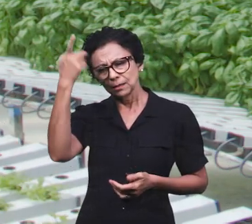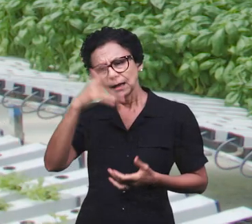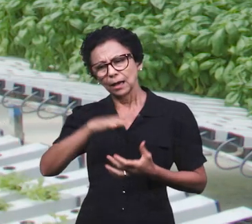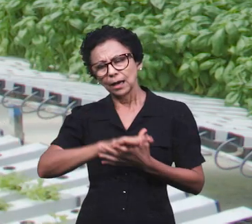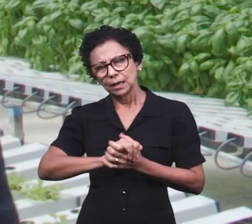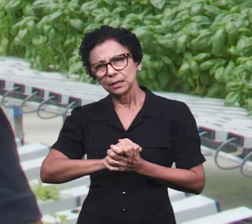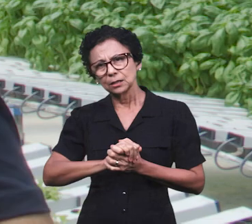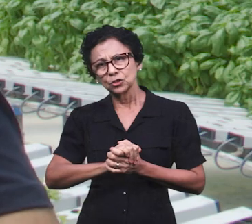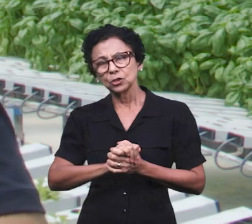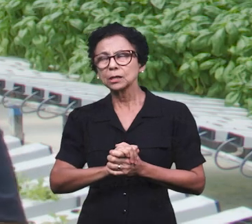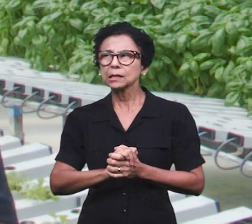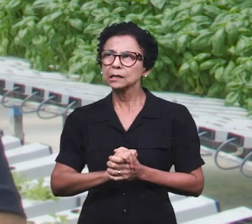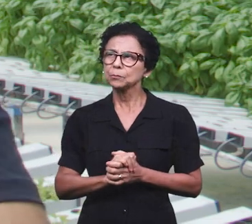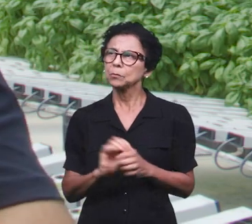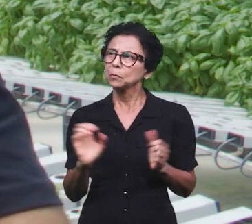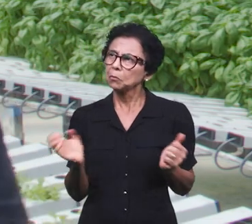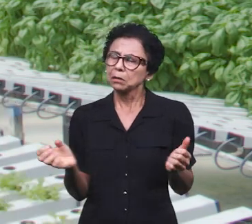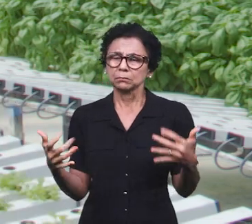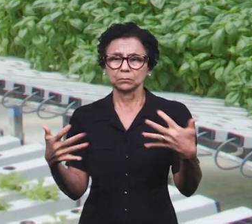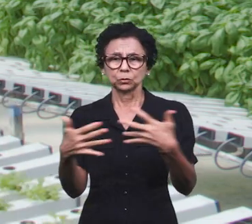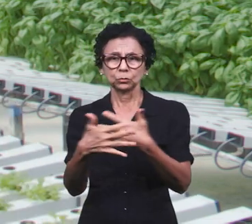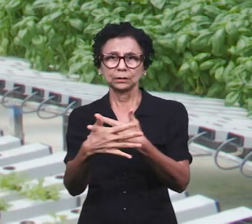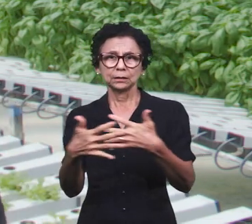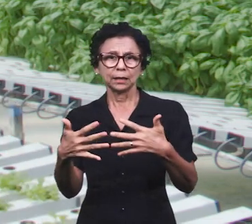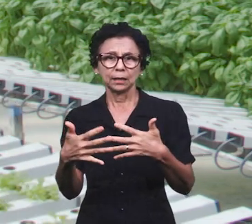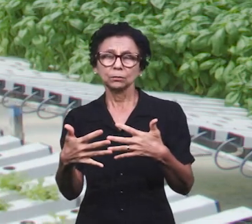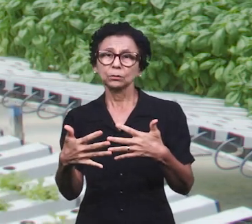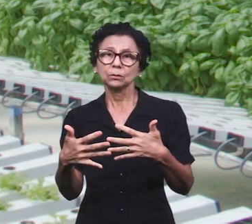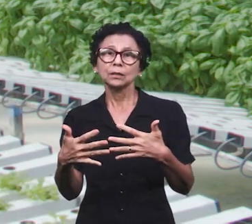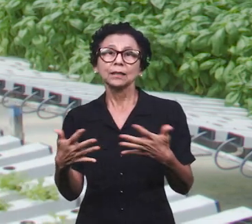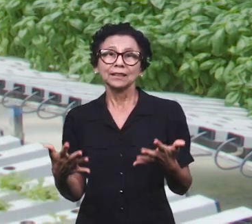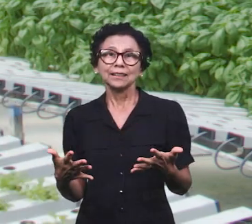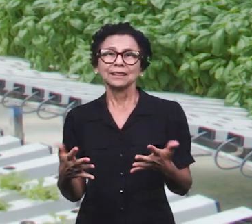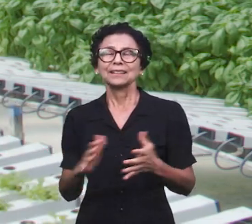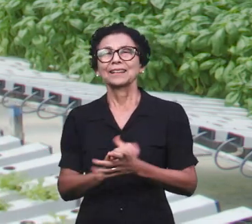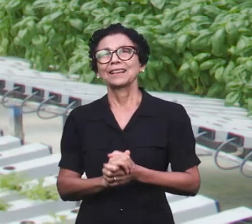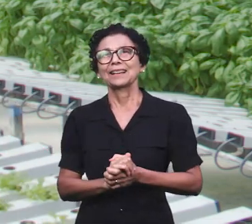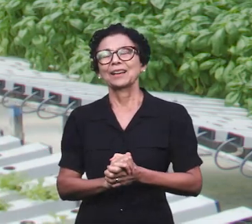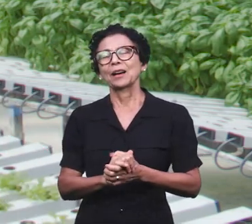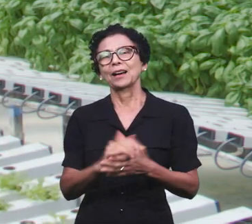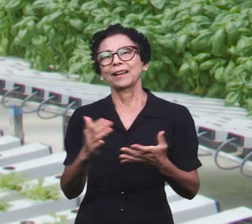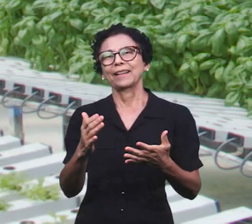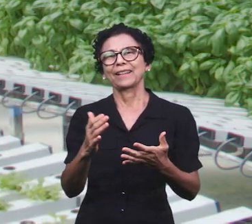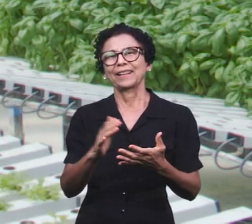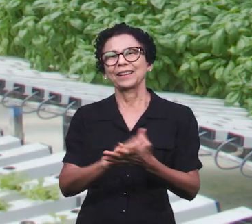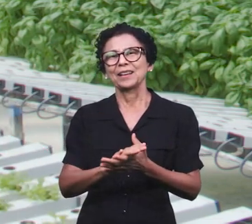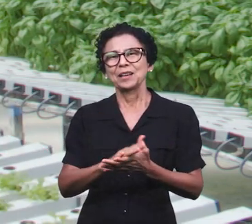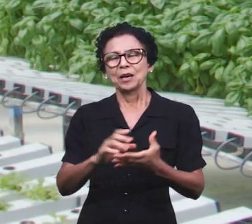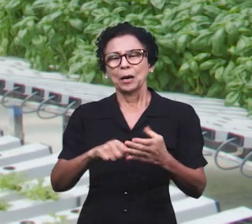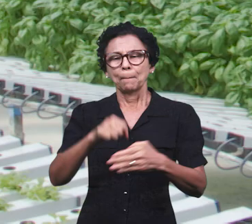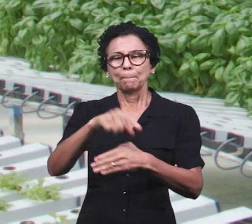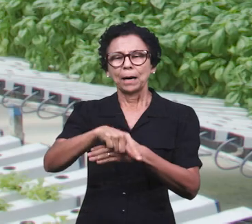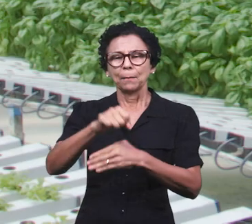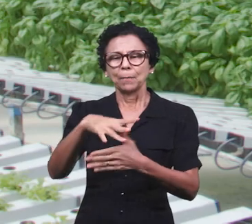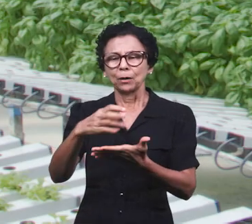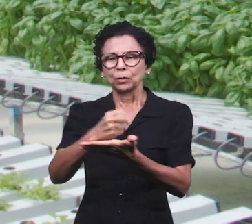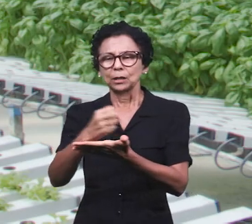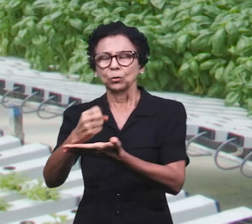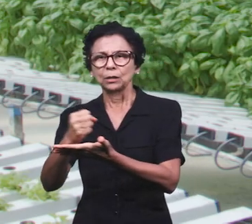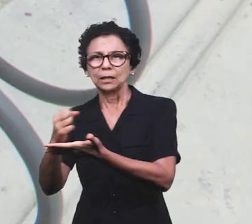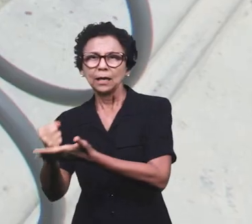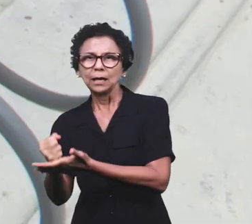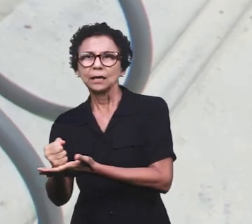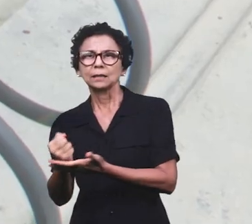urbana dentro da cidade, né, de um lugar legal, e aí veio depois a loja, e aí mais recentemente o Café